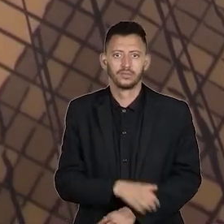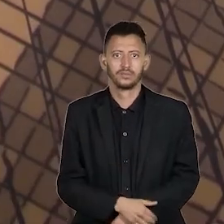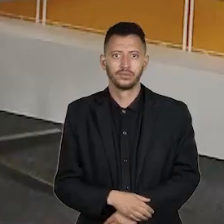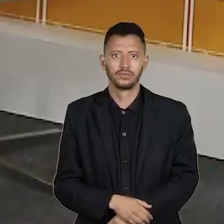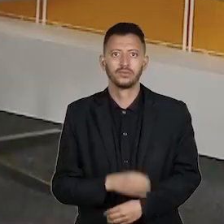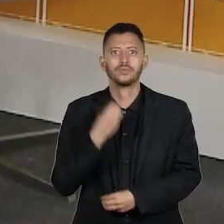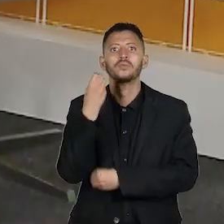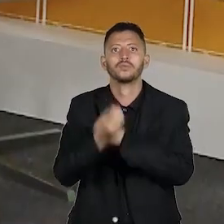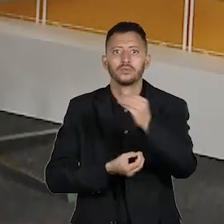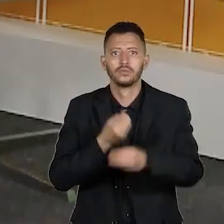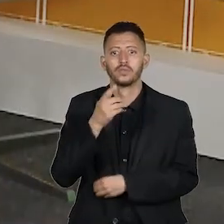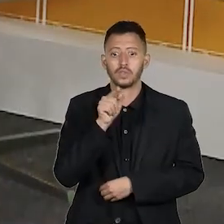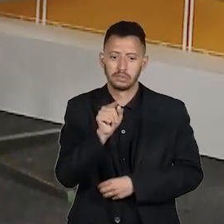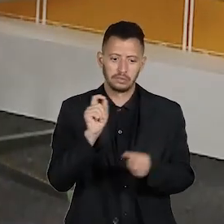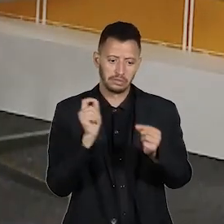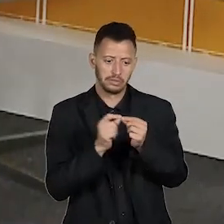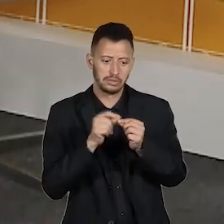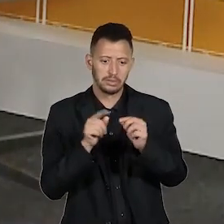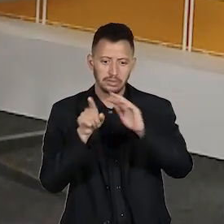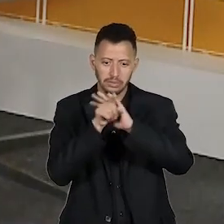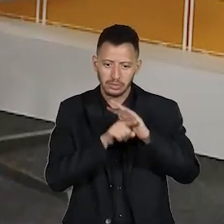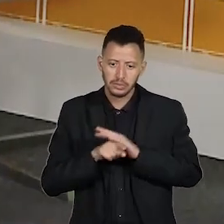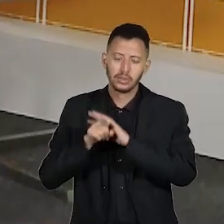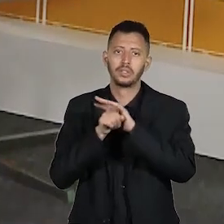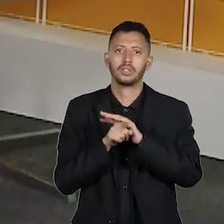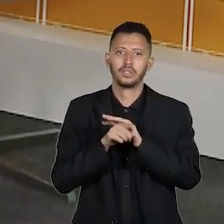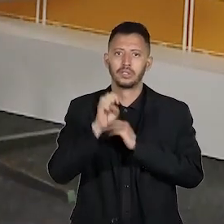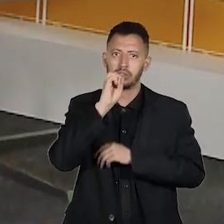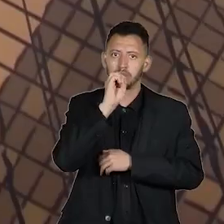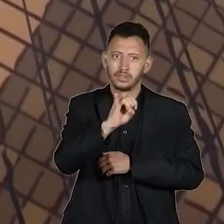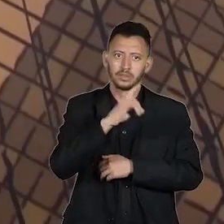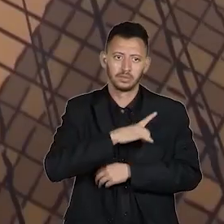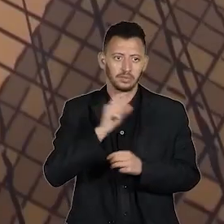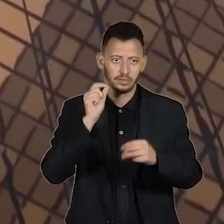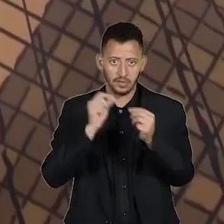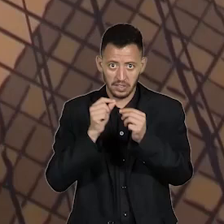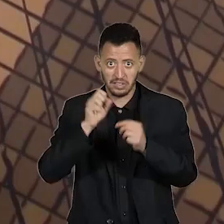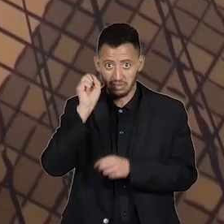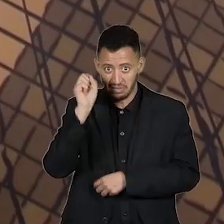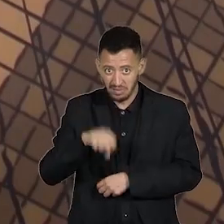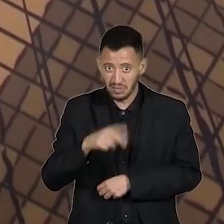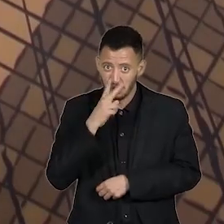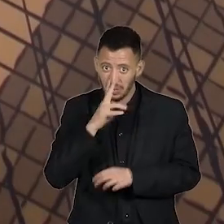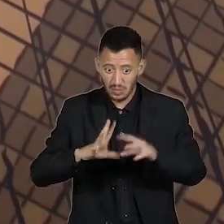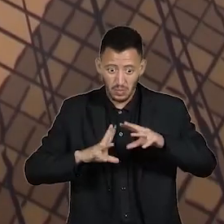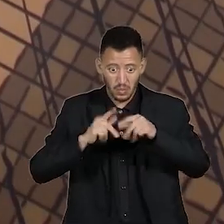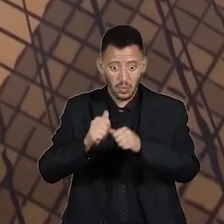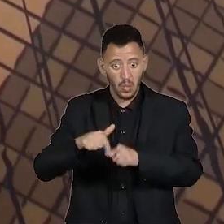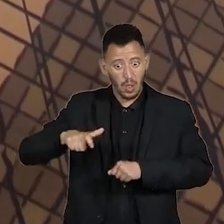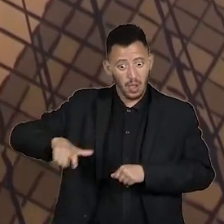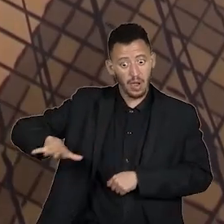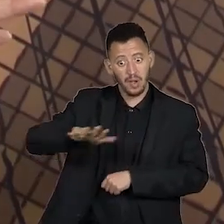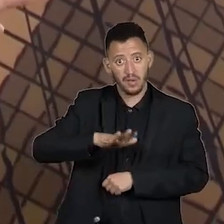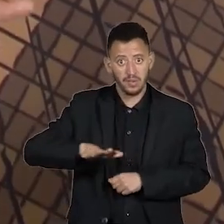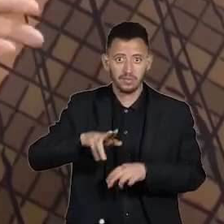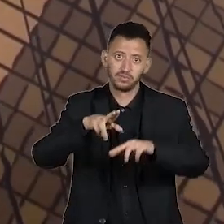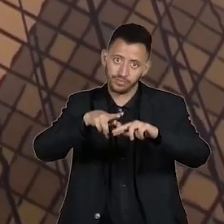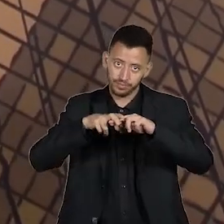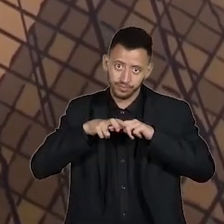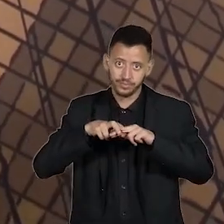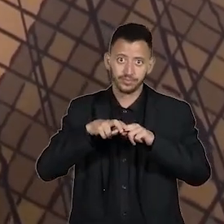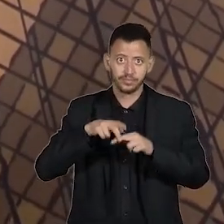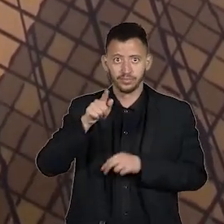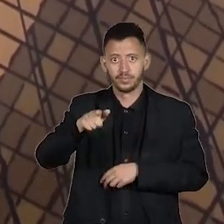senhor. Como que é feita essa fiscalização, se é que ela é feita mesmo, em todos os